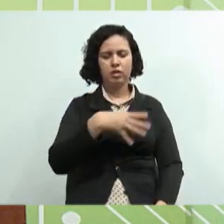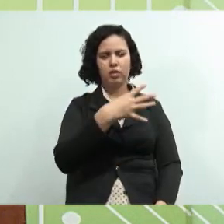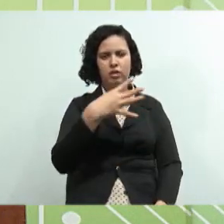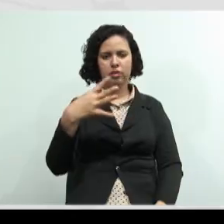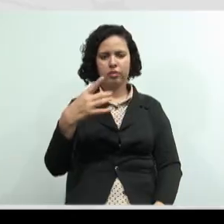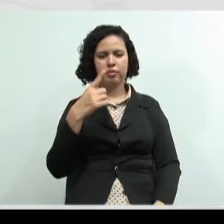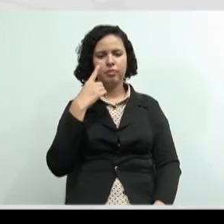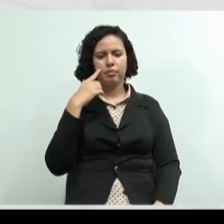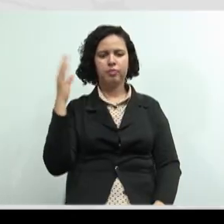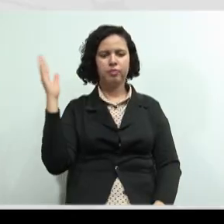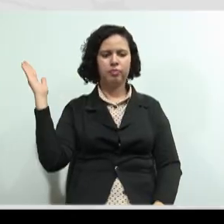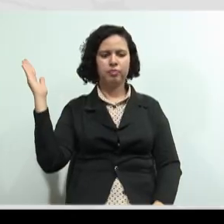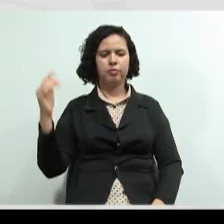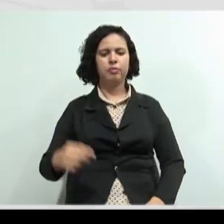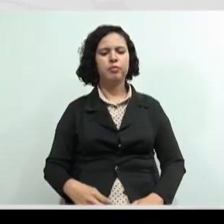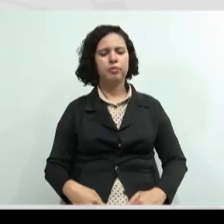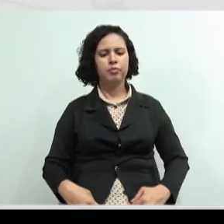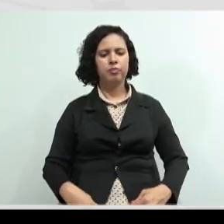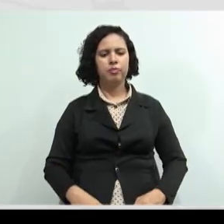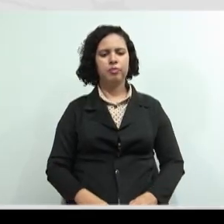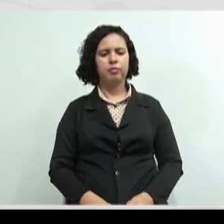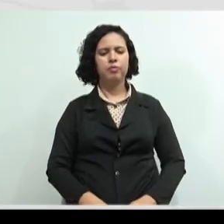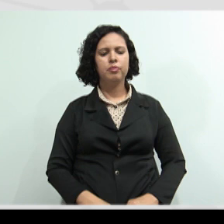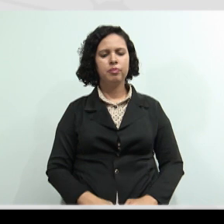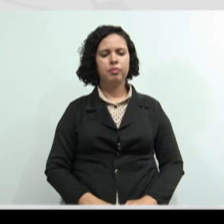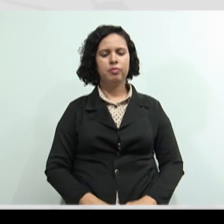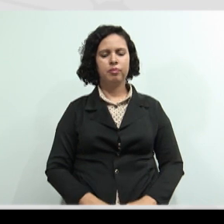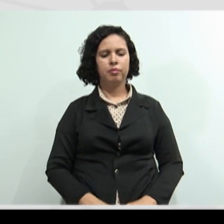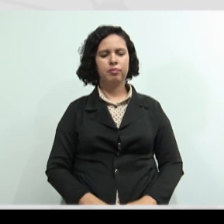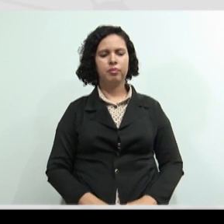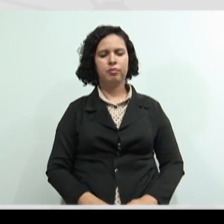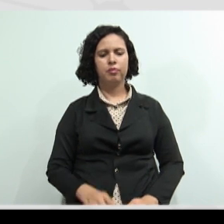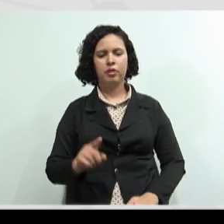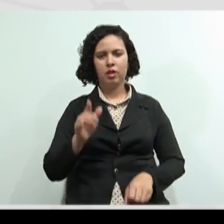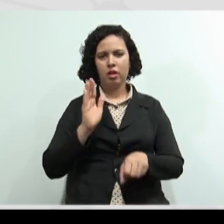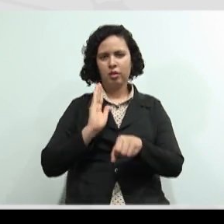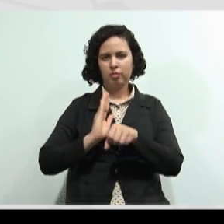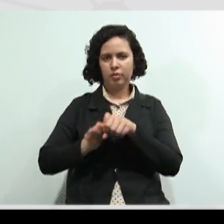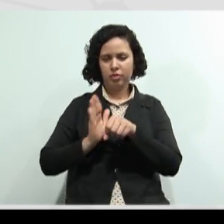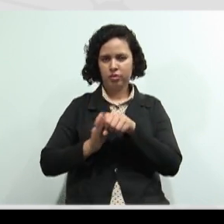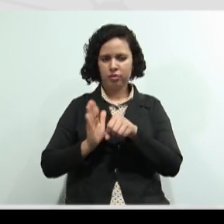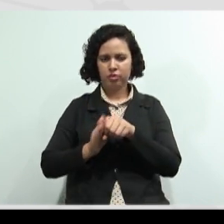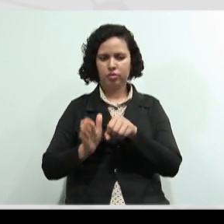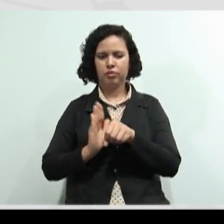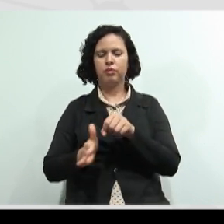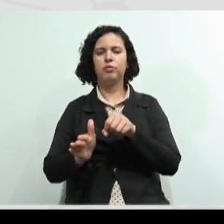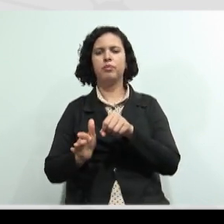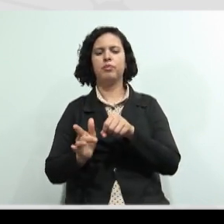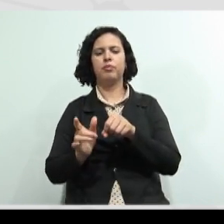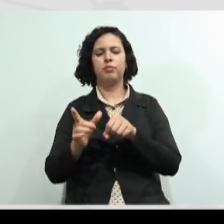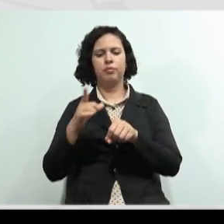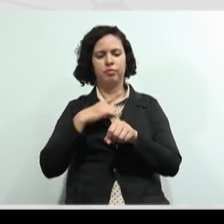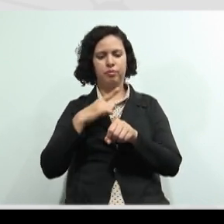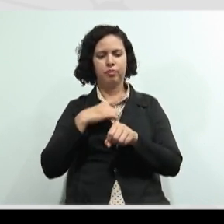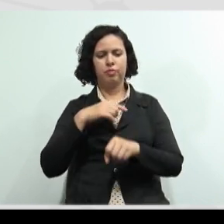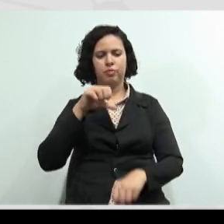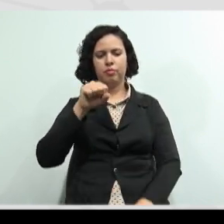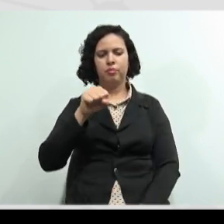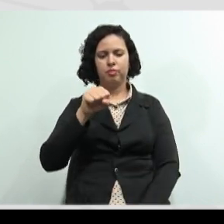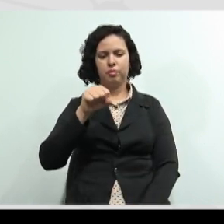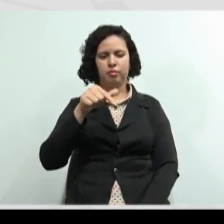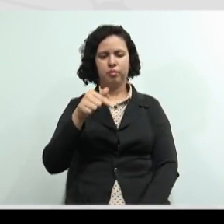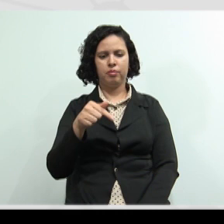no slide com a gente aqui. A mandioca e os seus 87%, imagina aqui estão os outros 13% para completar os